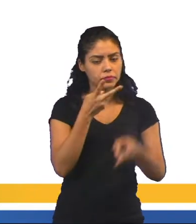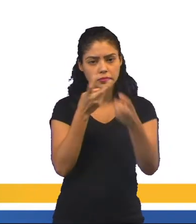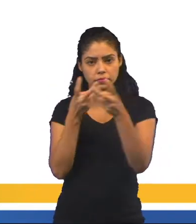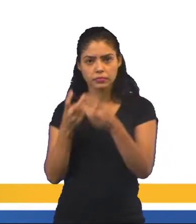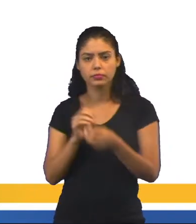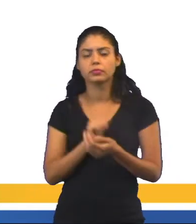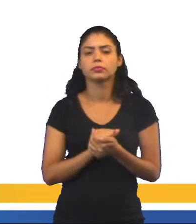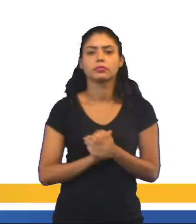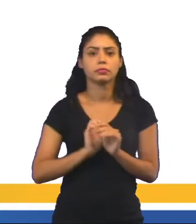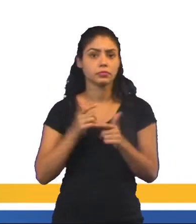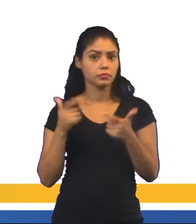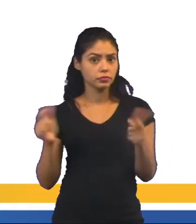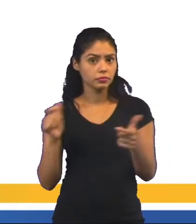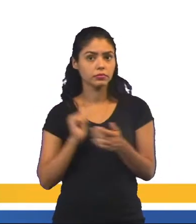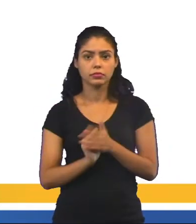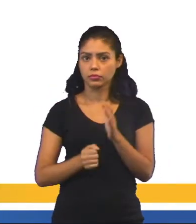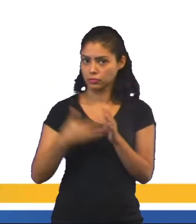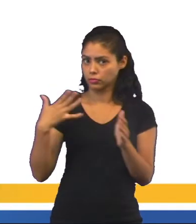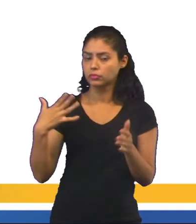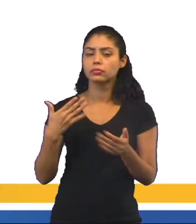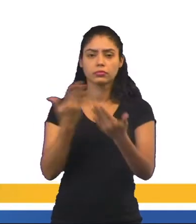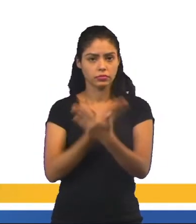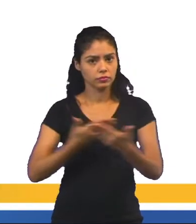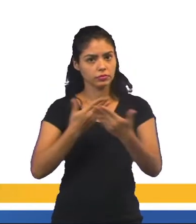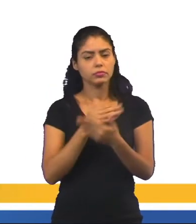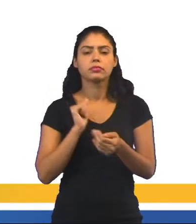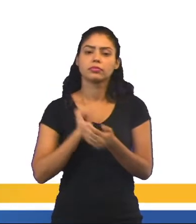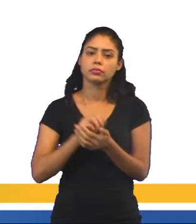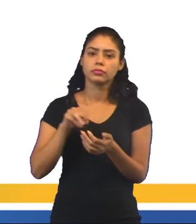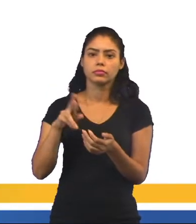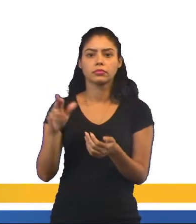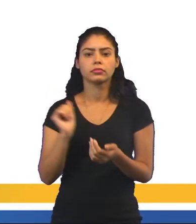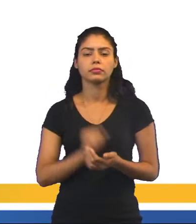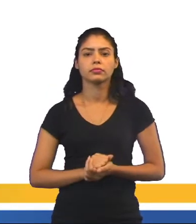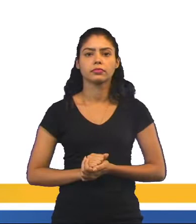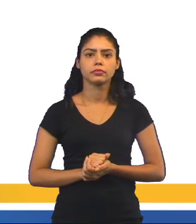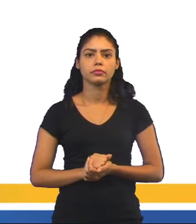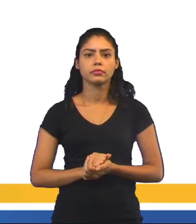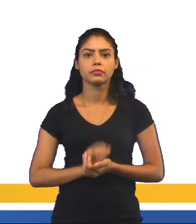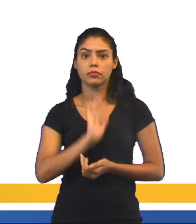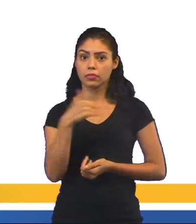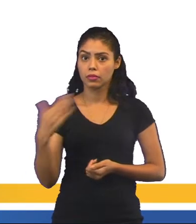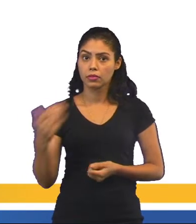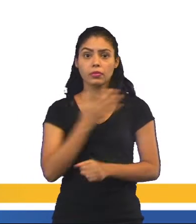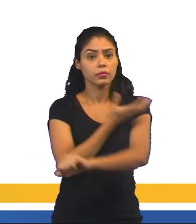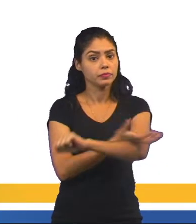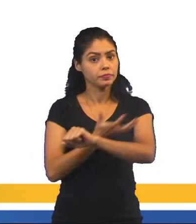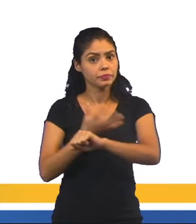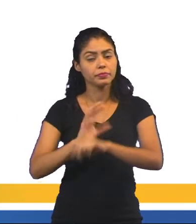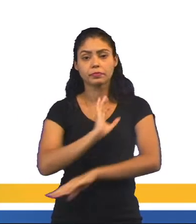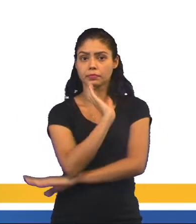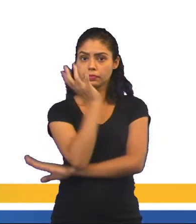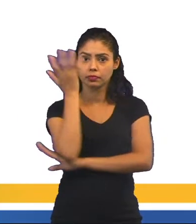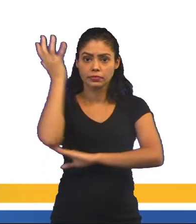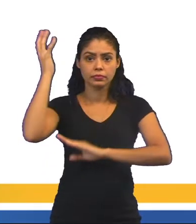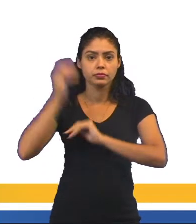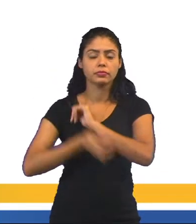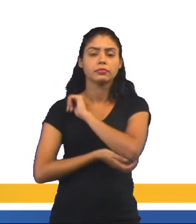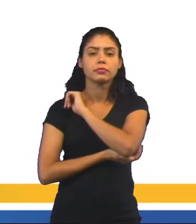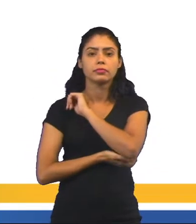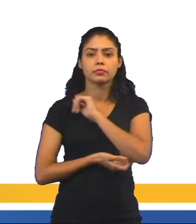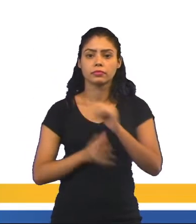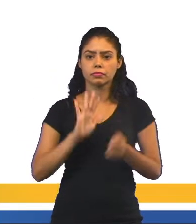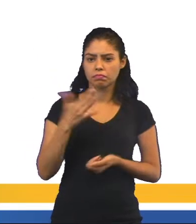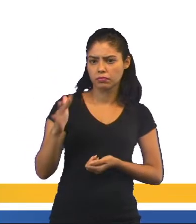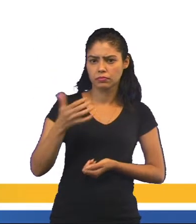que existem muitas reservas minerais na Amazônia. Quanto à vegetação e flora, a floresta